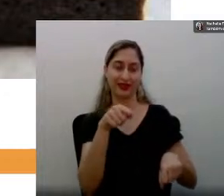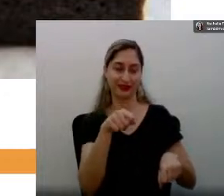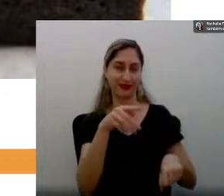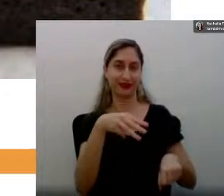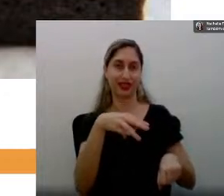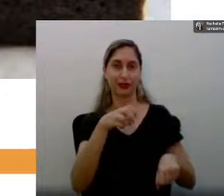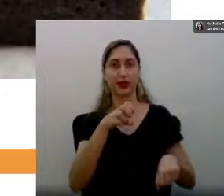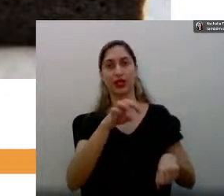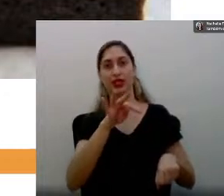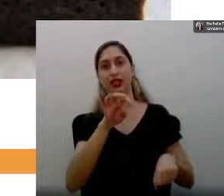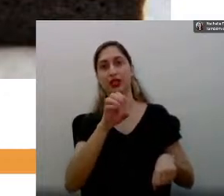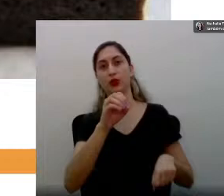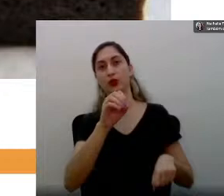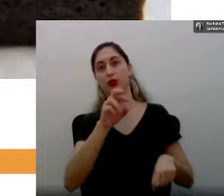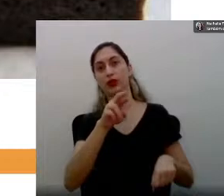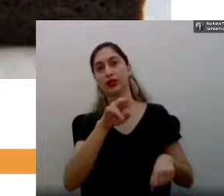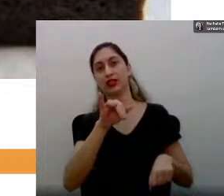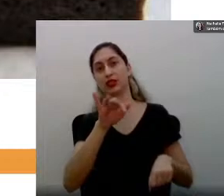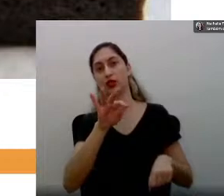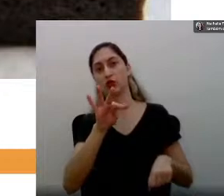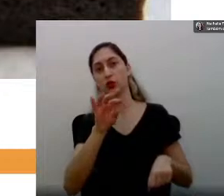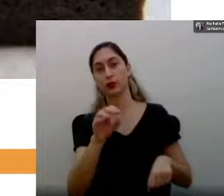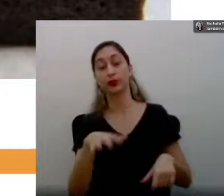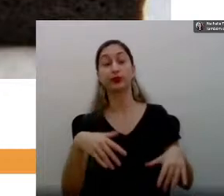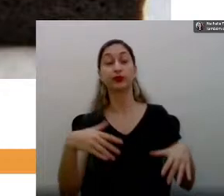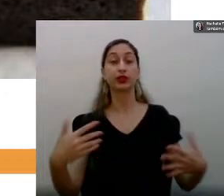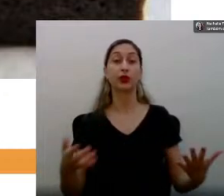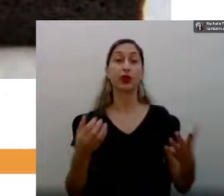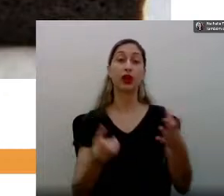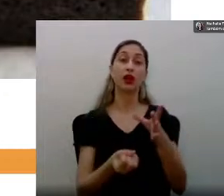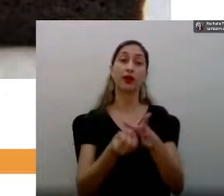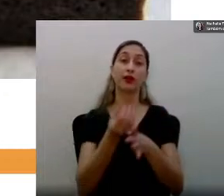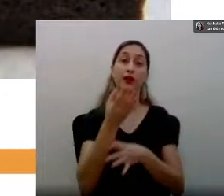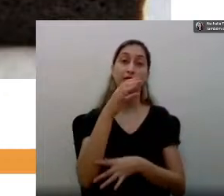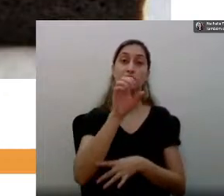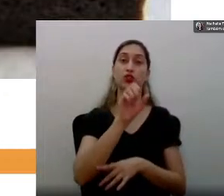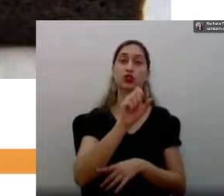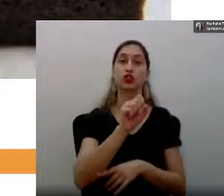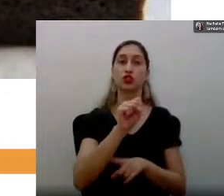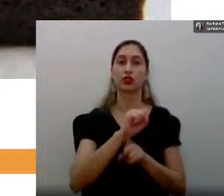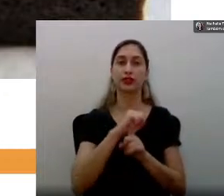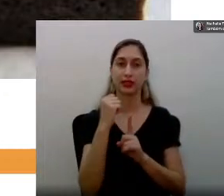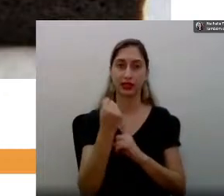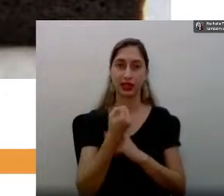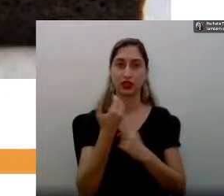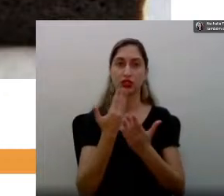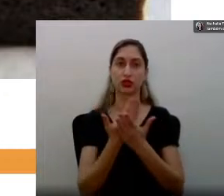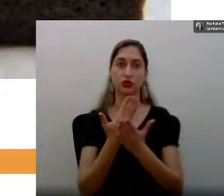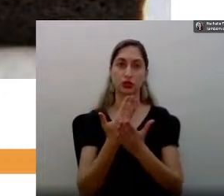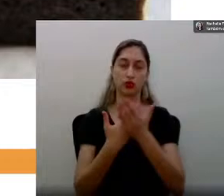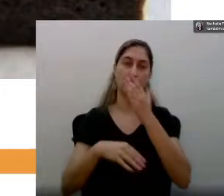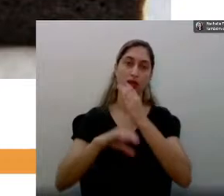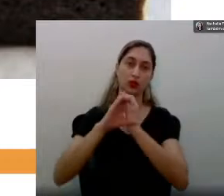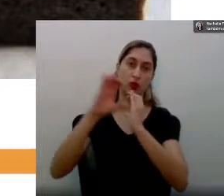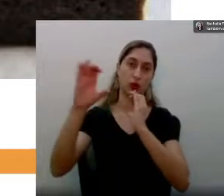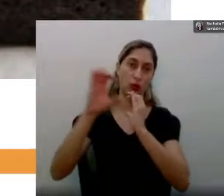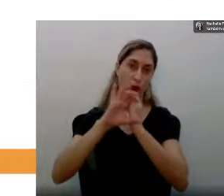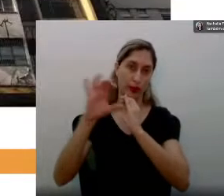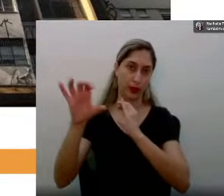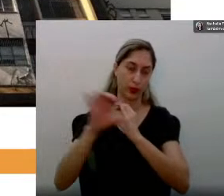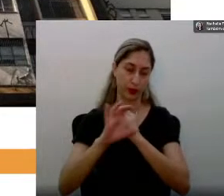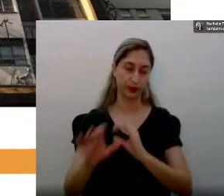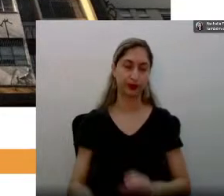não é a foi criado a sociedade de estudos astronômicos tá E aí ele já teve uma outra mudança